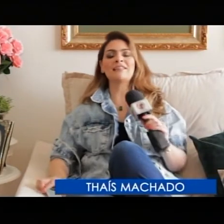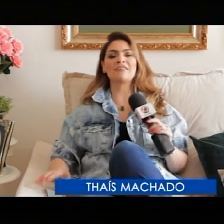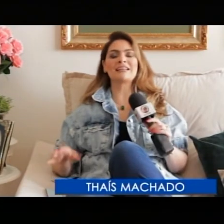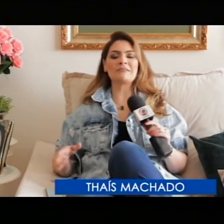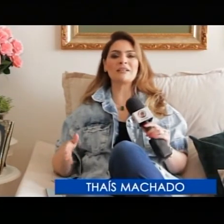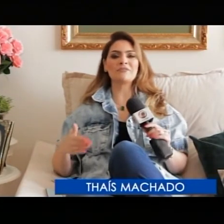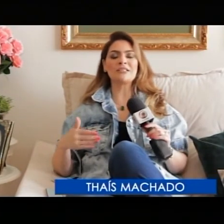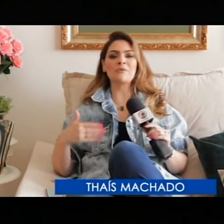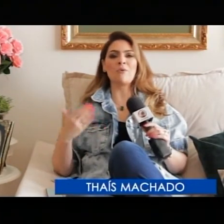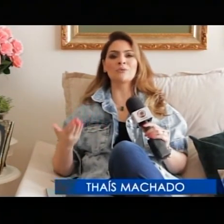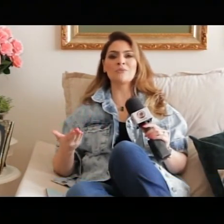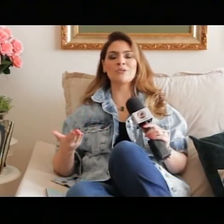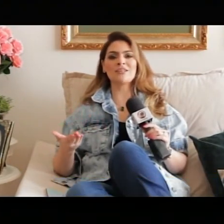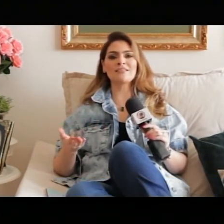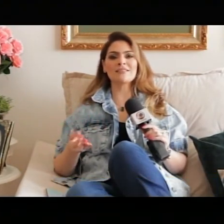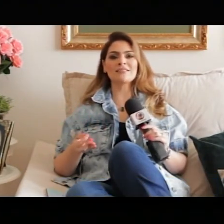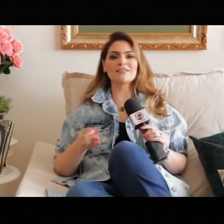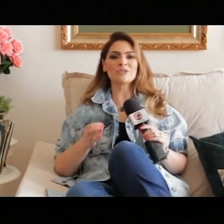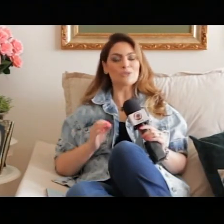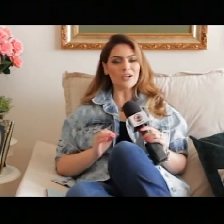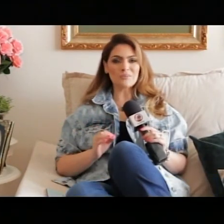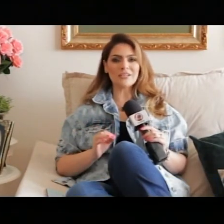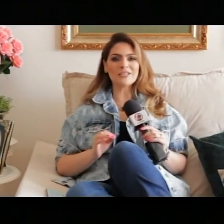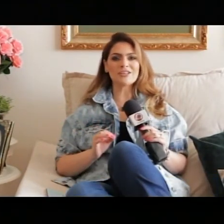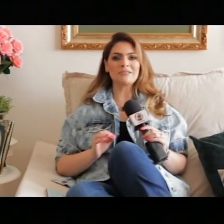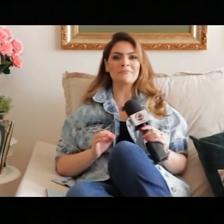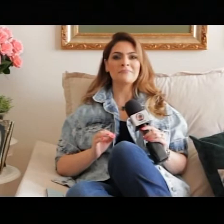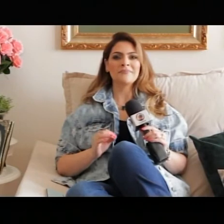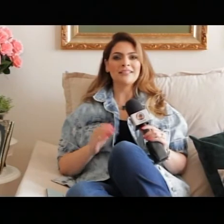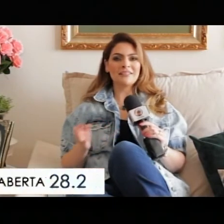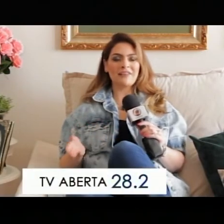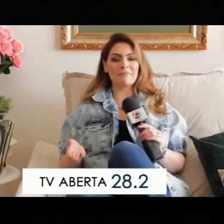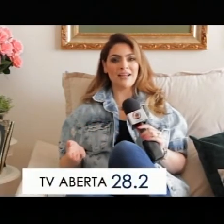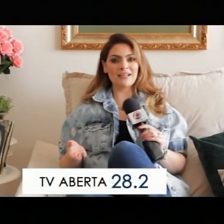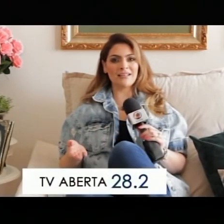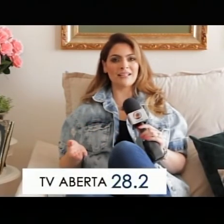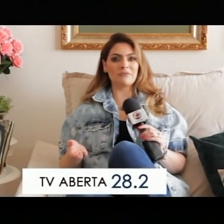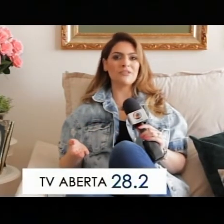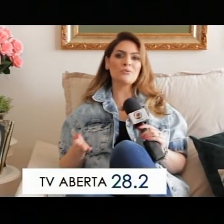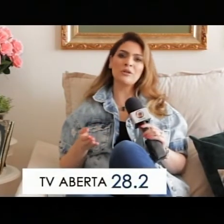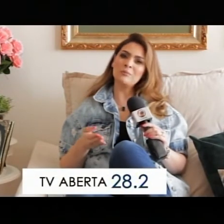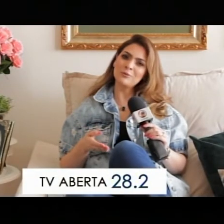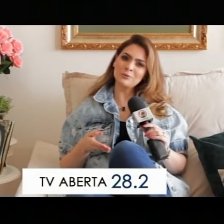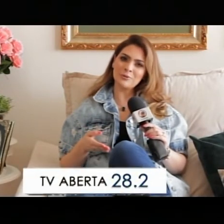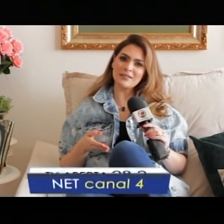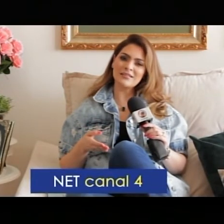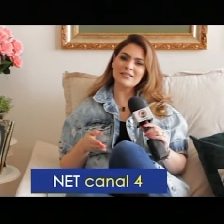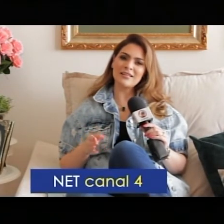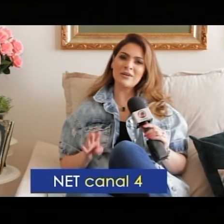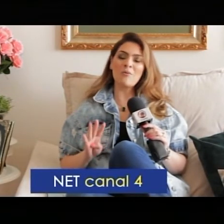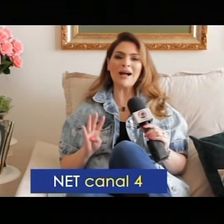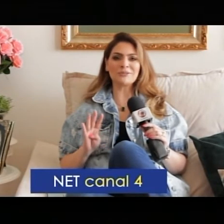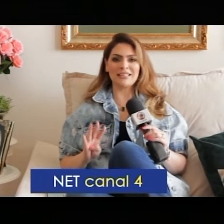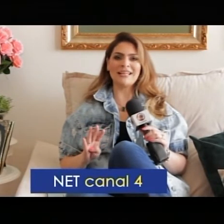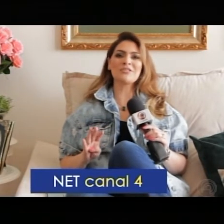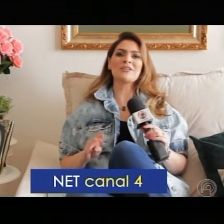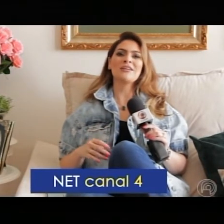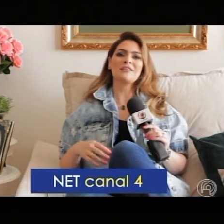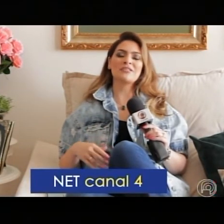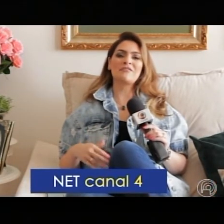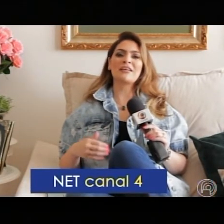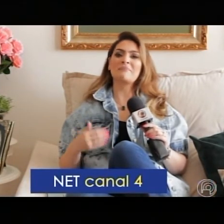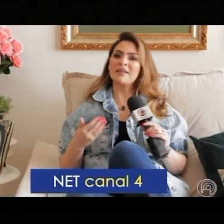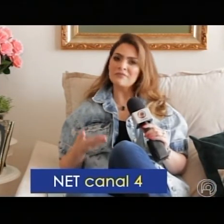Sabia que na TV Câmara você não encontra notícias só de política? Na TV aberta, canal 28.2 e 4 da